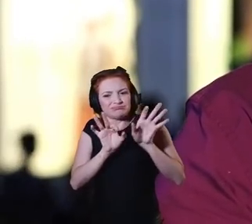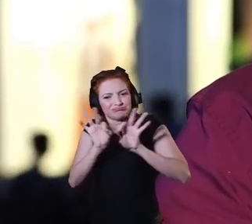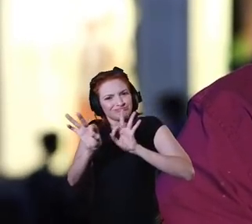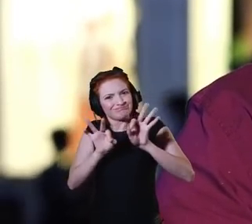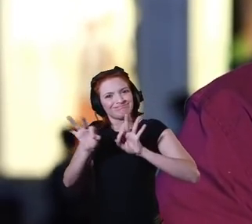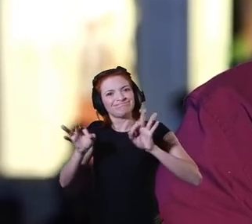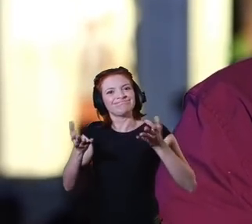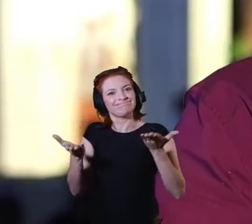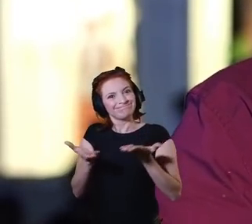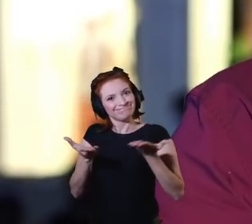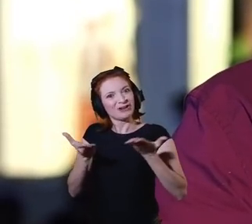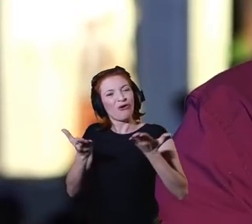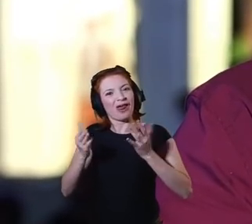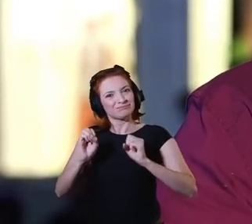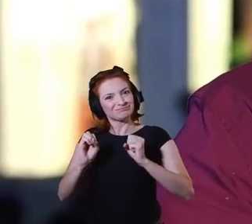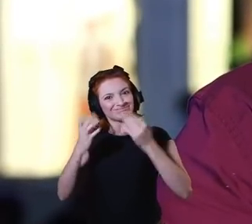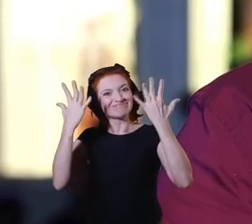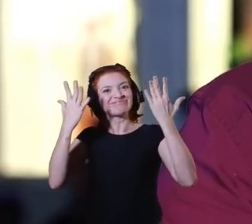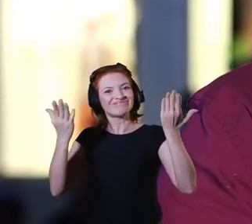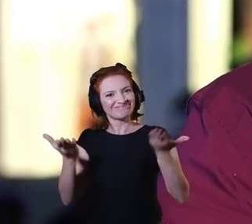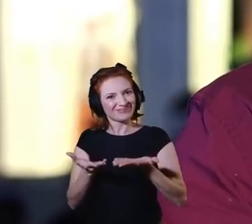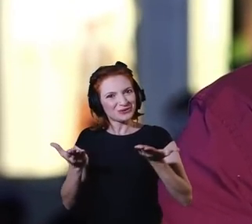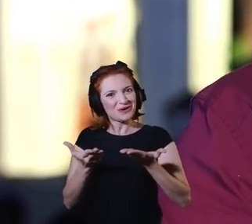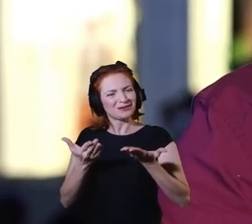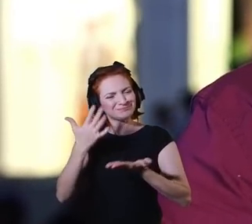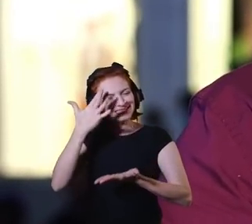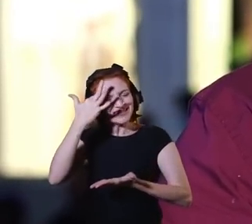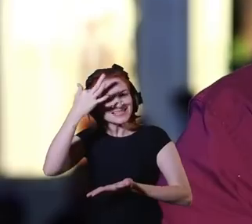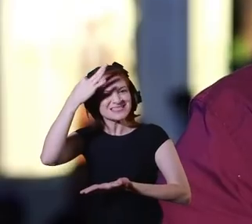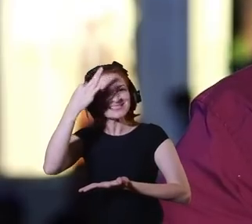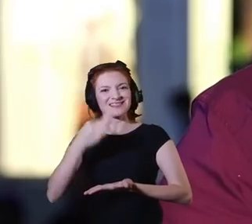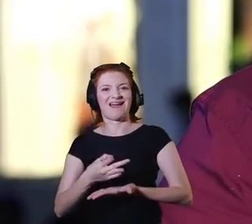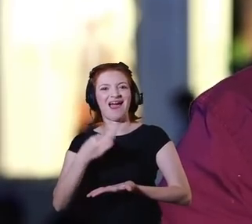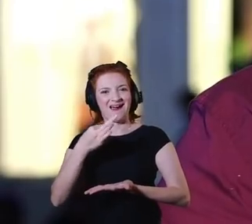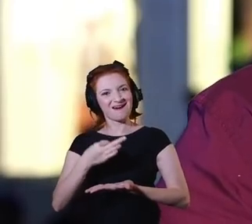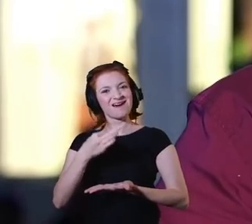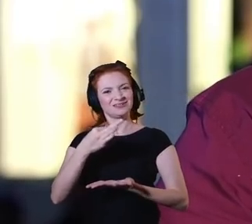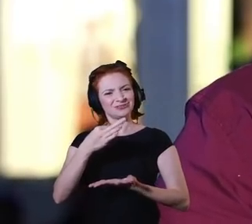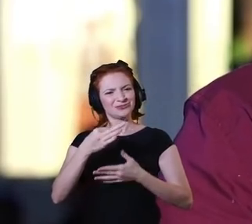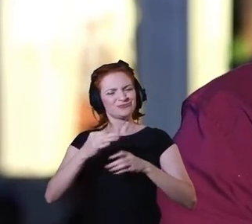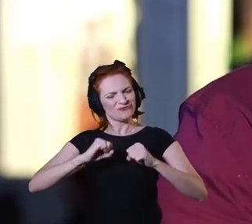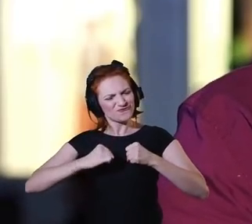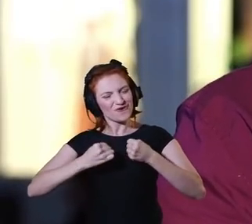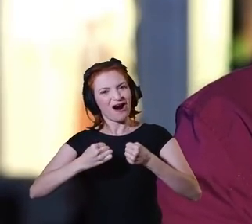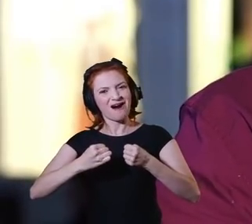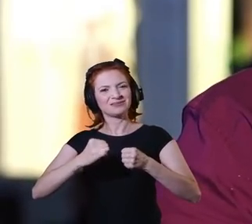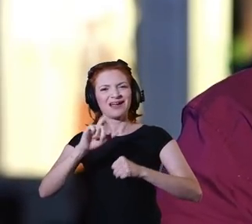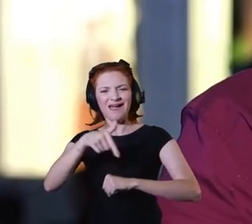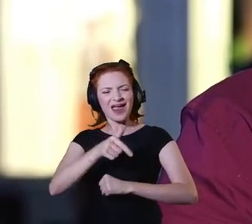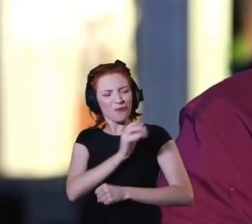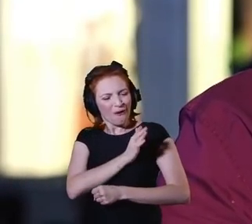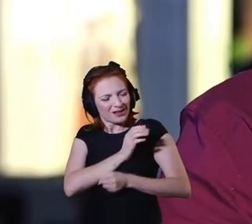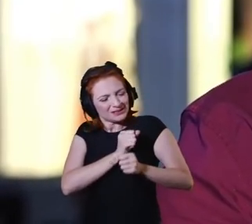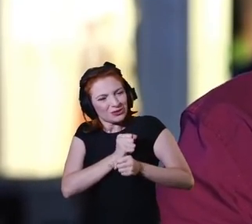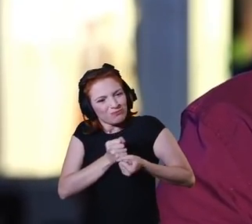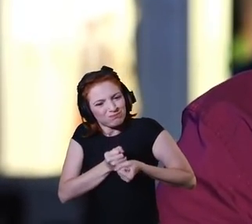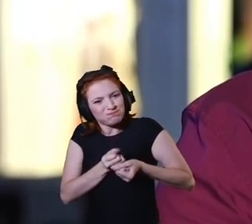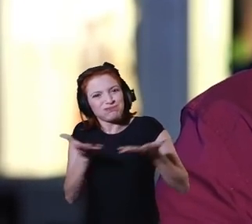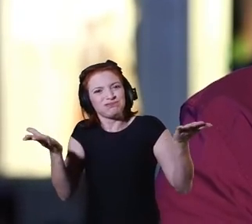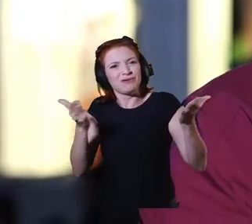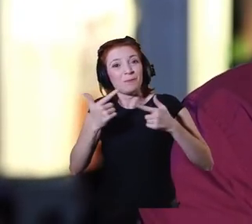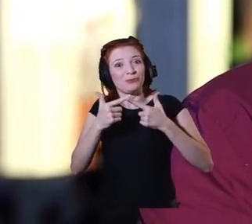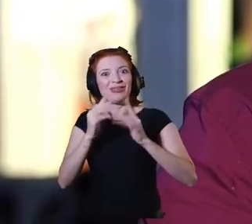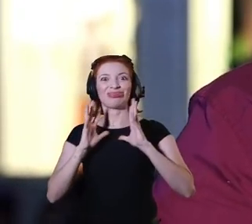evento para você e com certeza levarão o maior de si, o que vem do coração, porque a festa é de todos